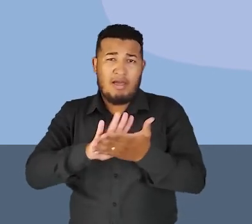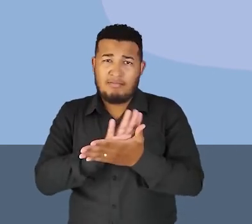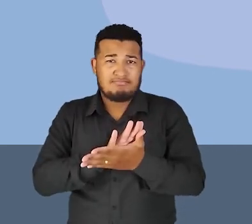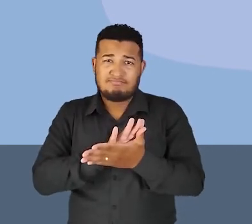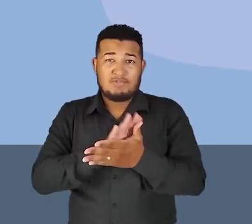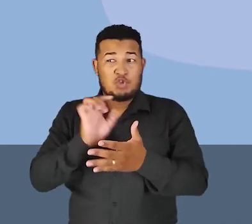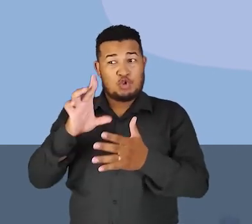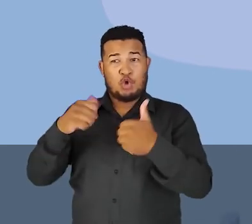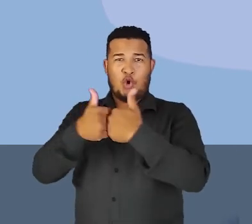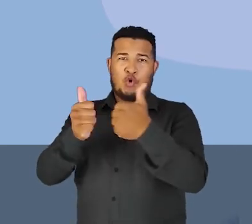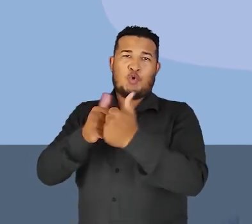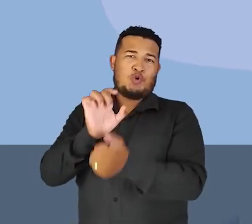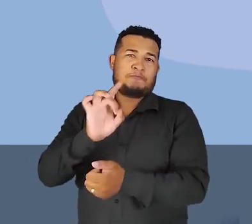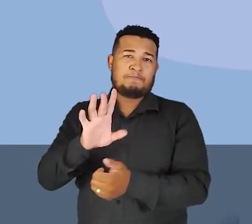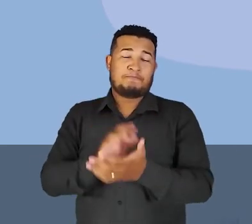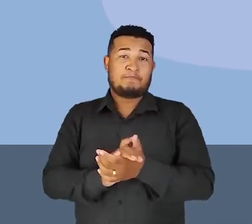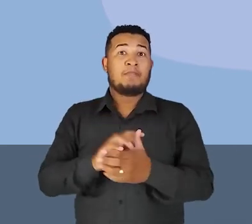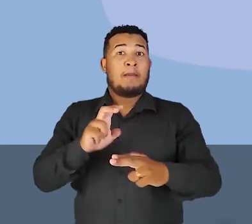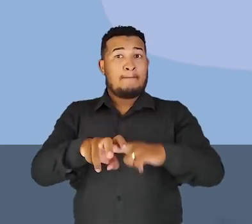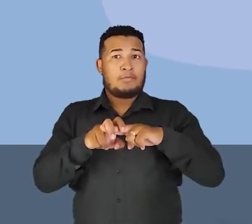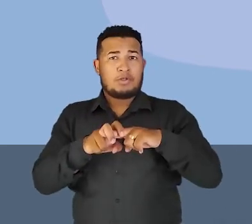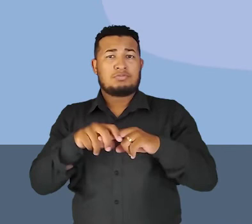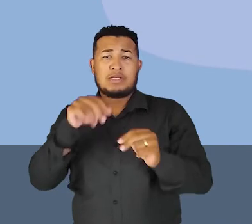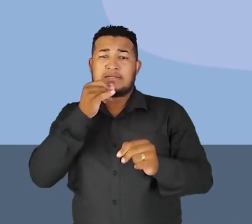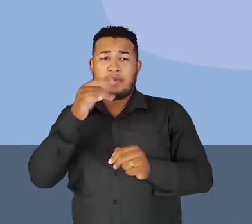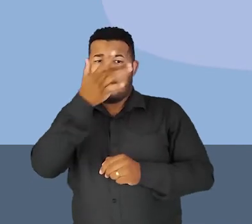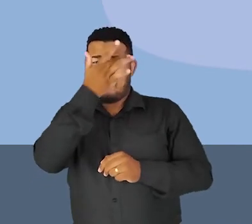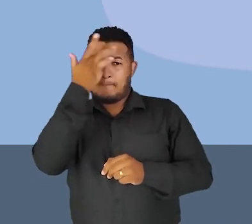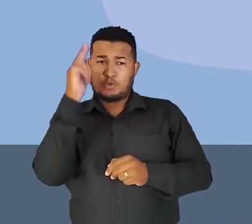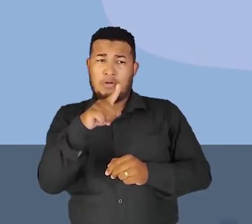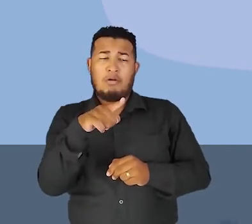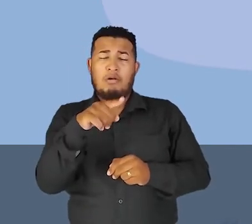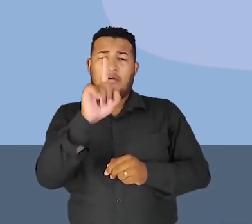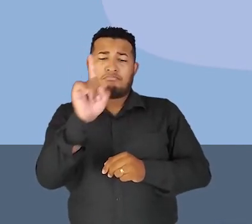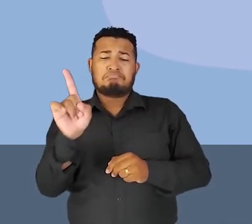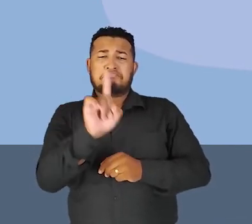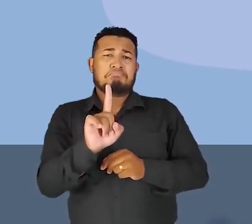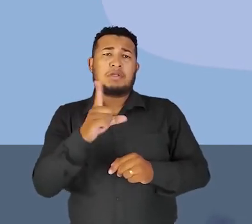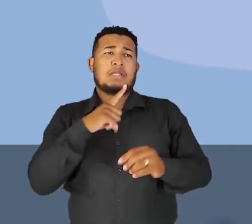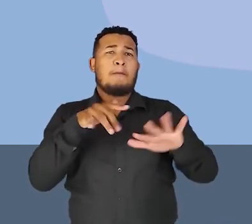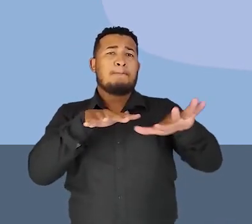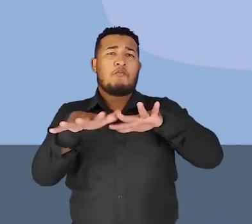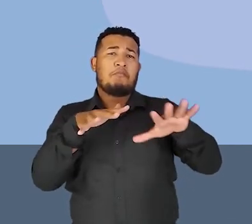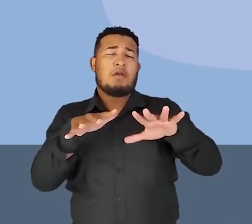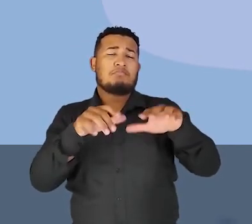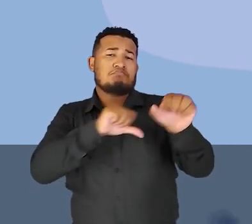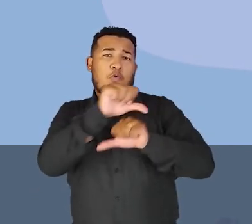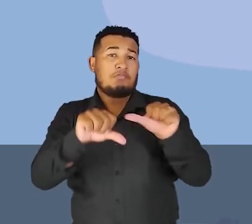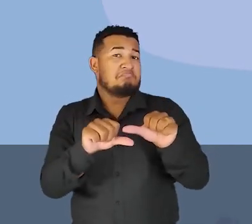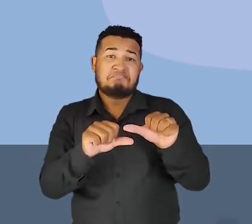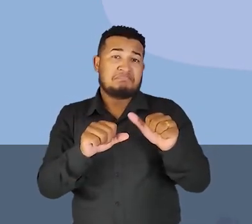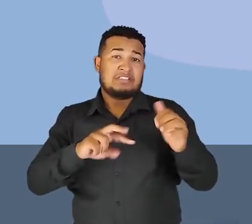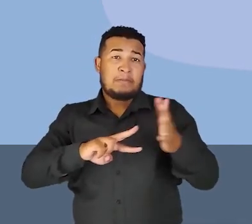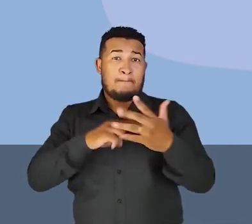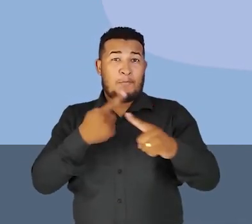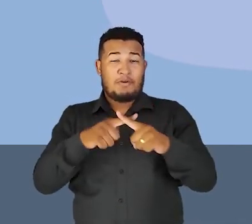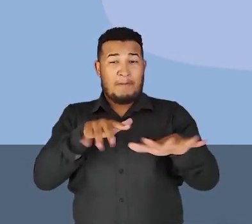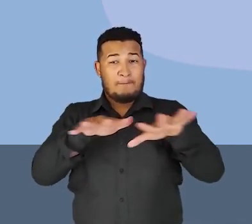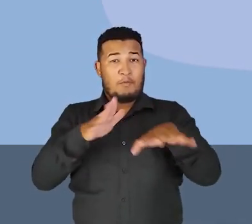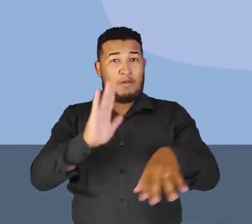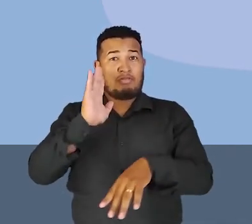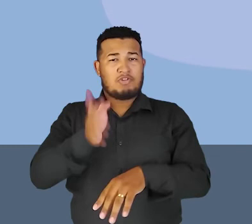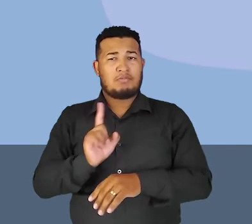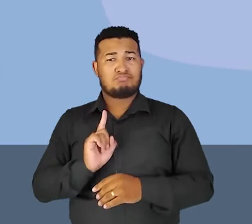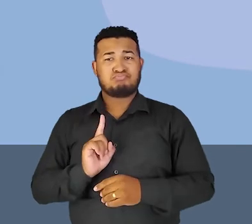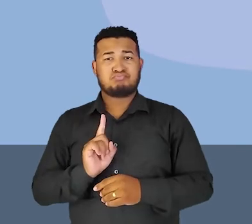de freio. Portanto, ela não tem por que mudar as características do seu movimento. Ela já estava em movimento, então